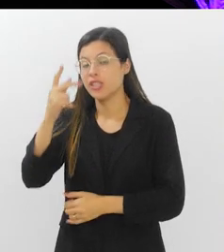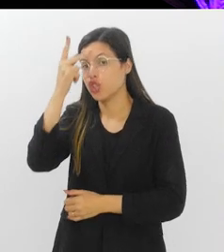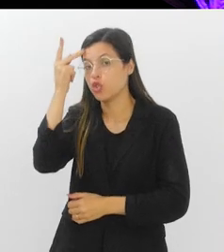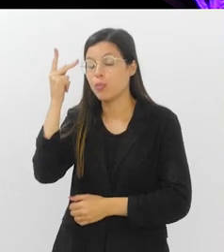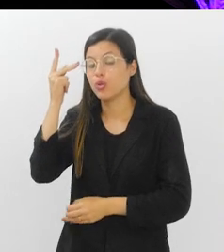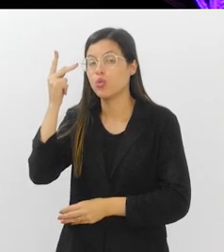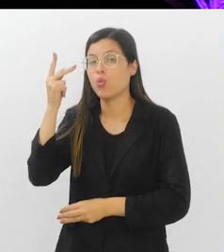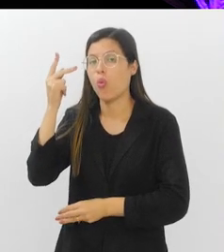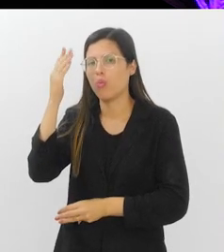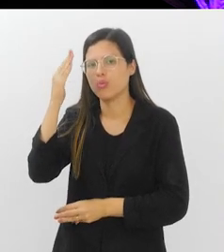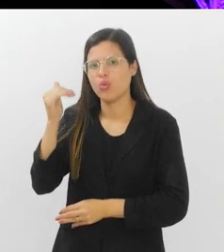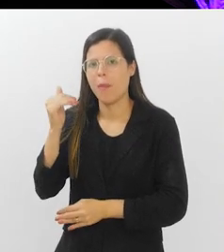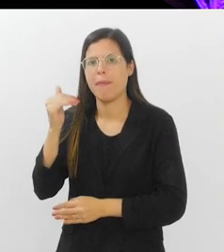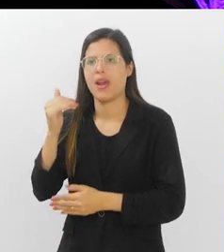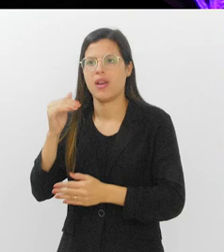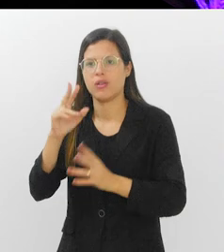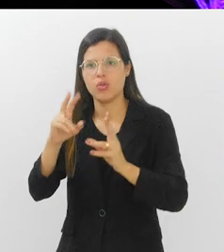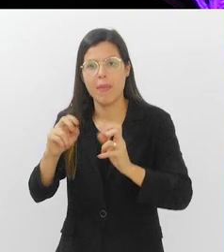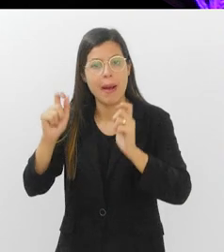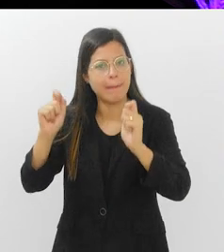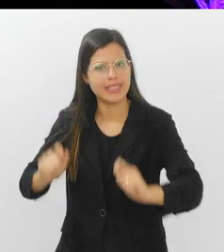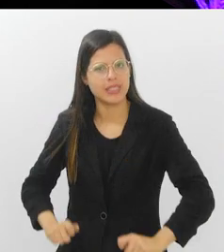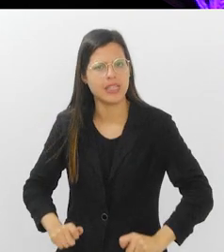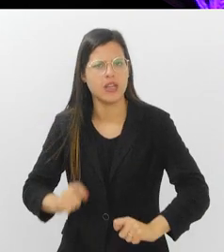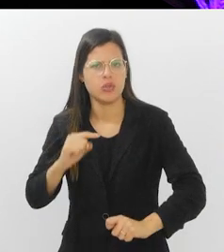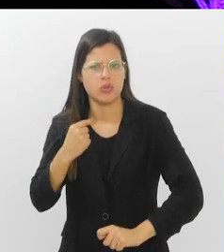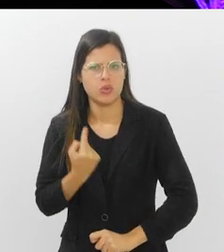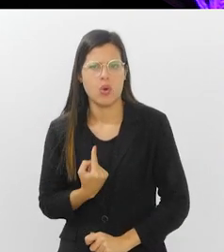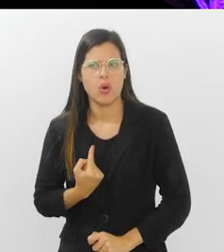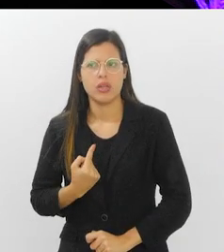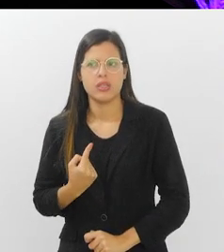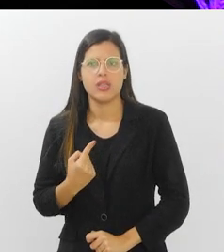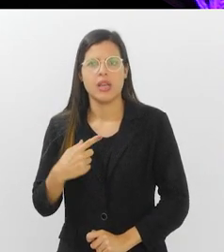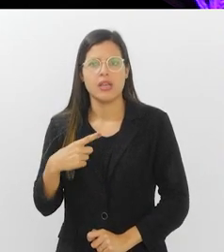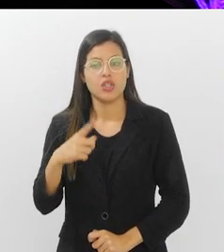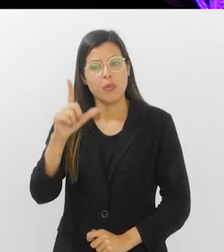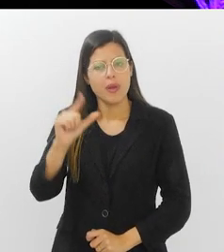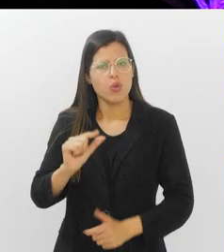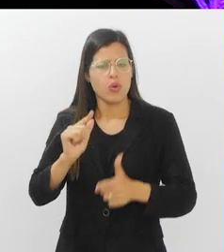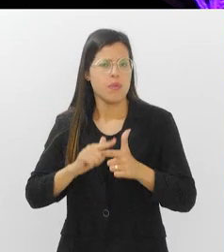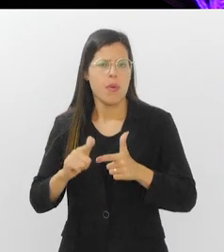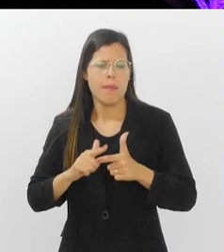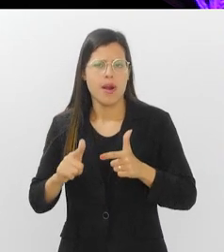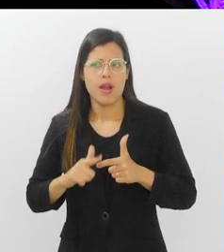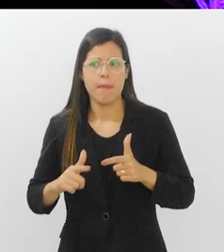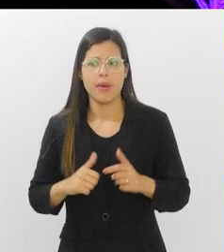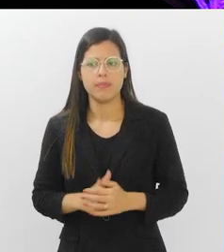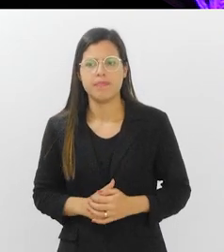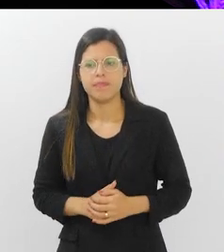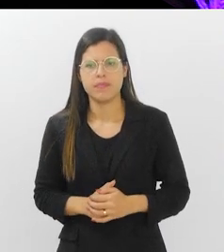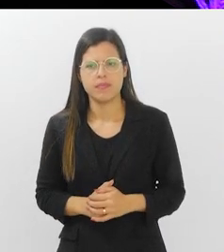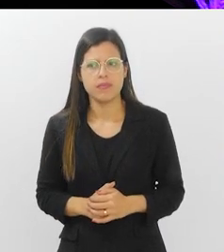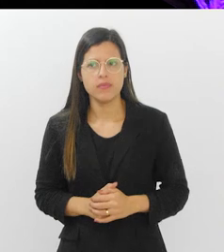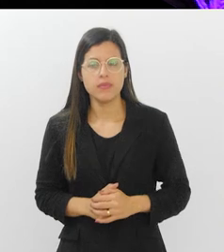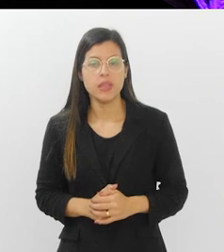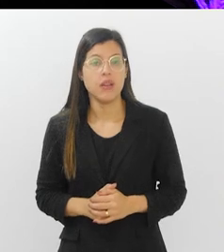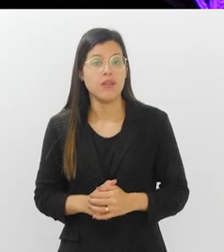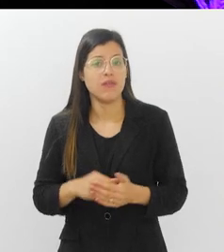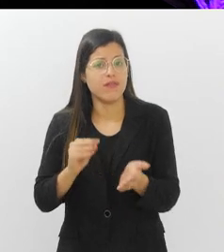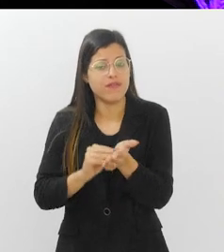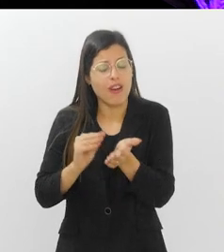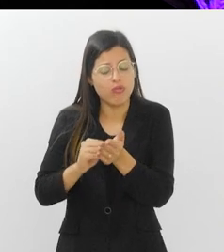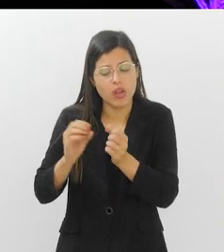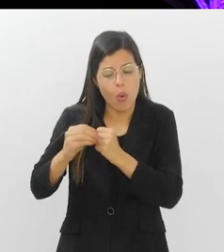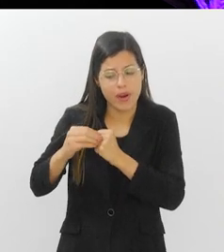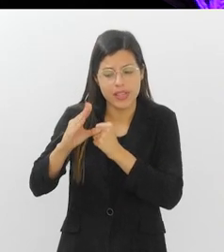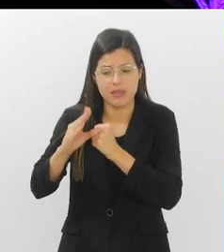pouquinho mais sobre sobre a gente sobre as nossas capacidades a gente vai ter menos problema e aí quando faltar esse conhecimento